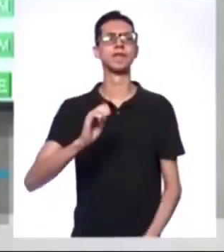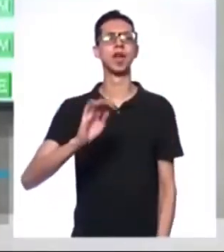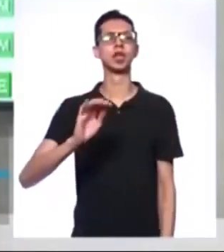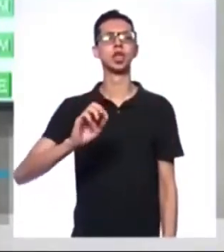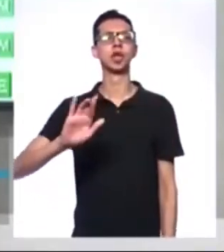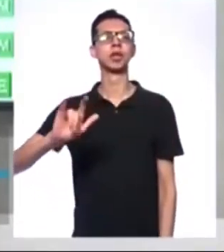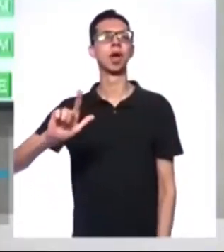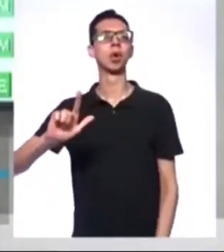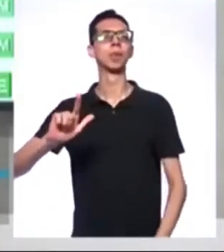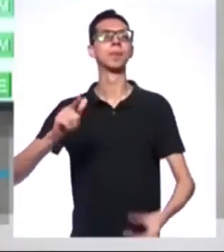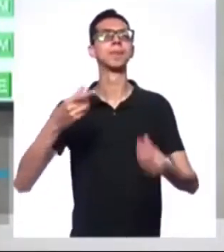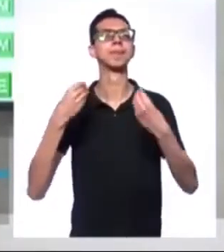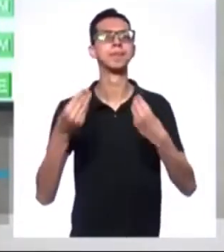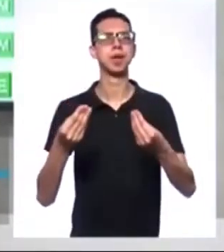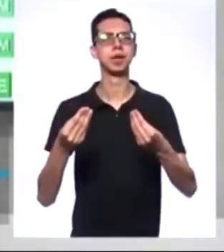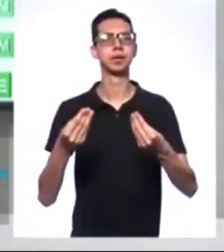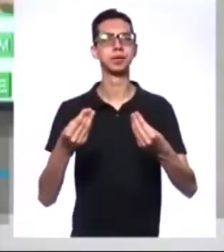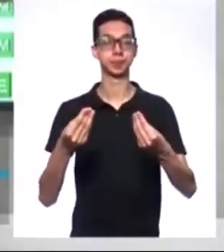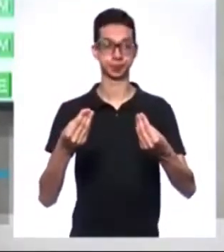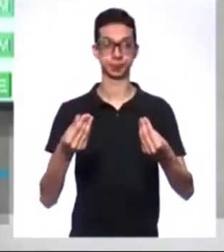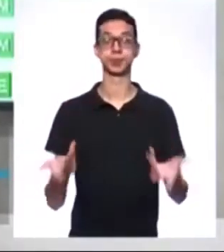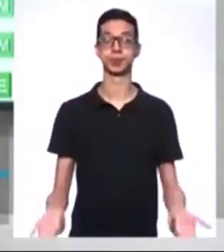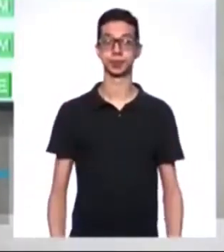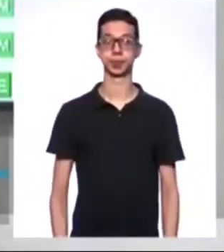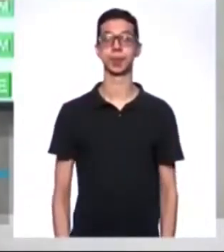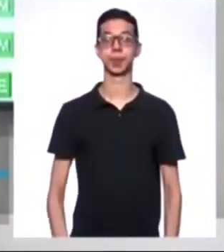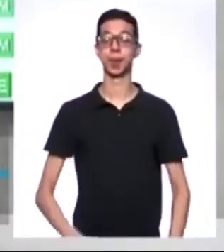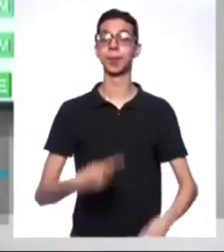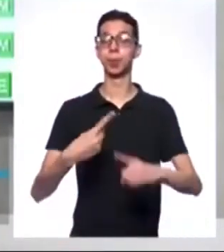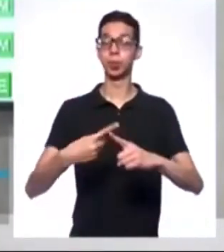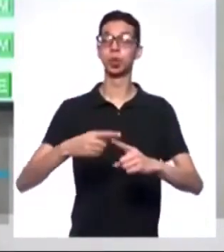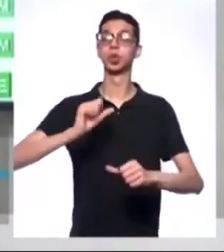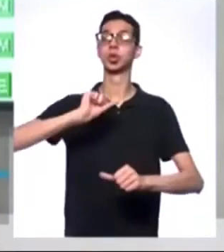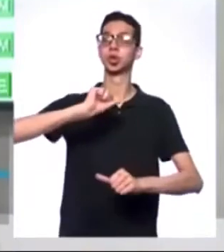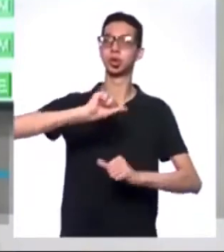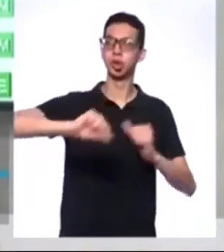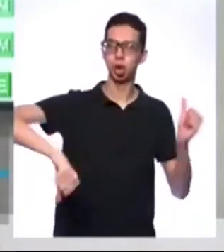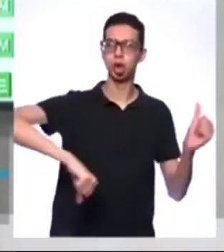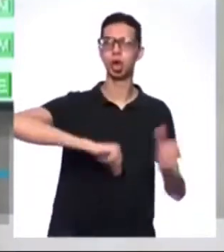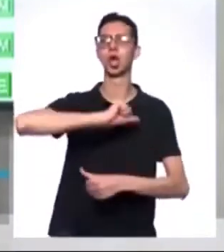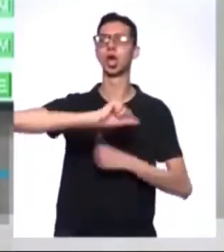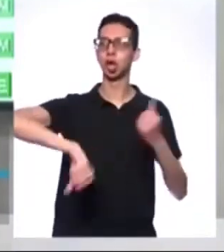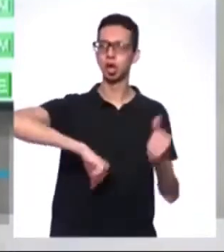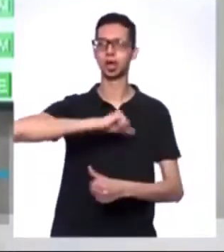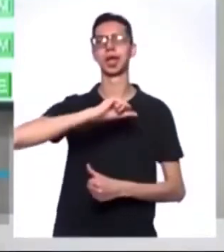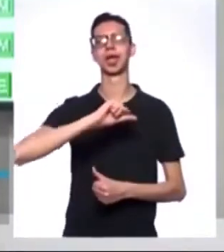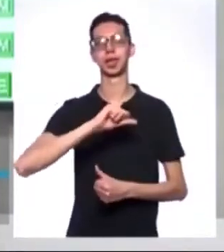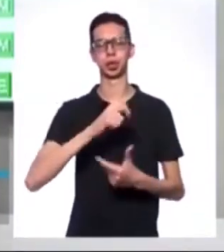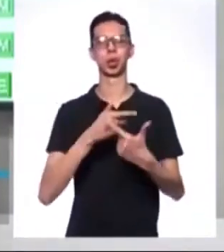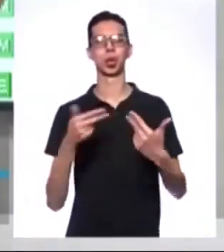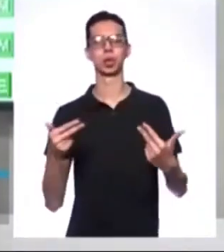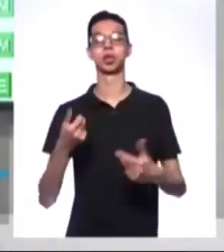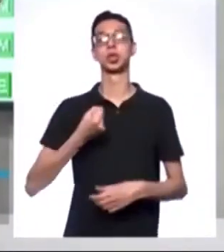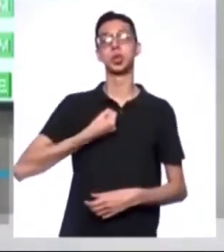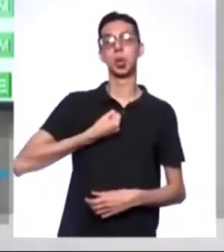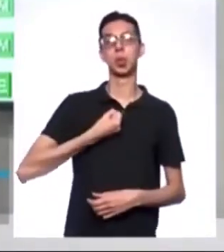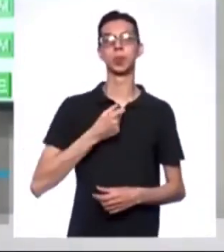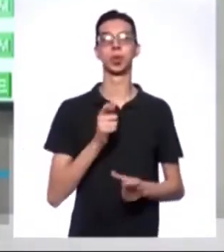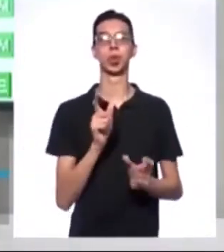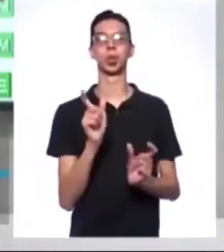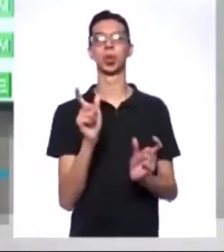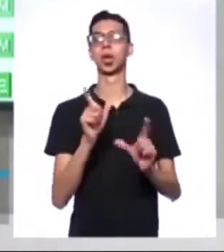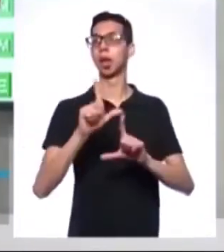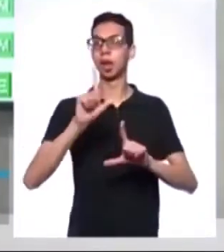o fatorial serve para trocar elementos de lugar números de lugar